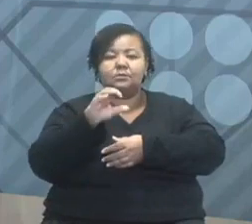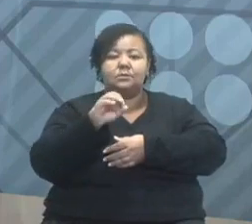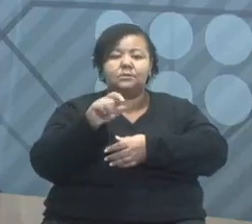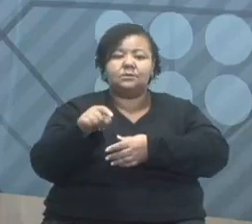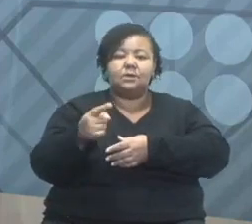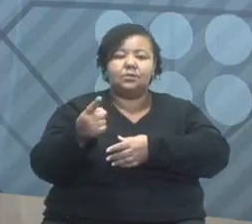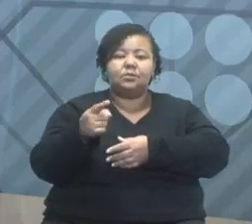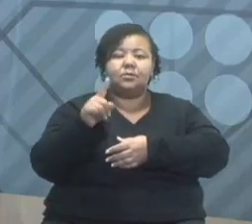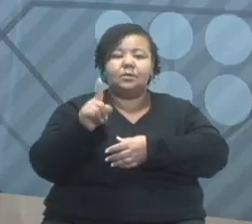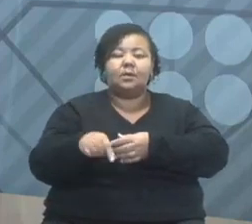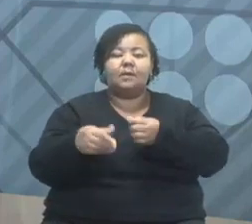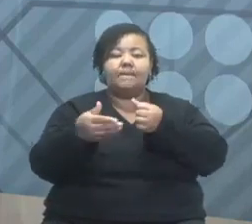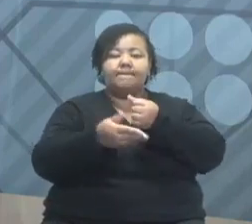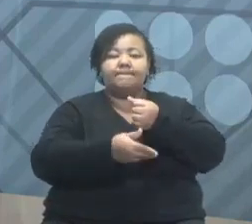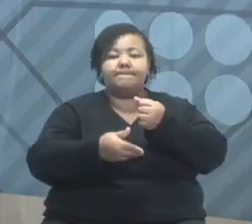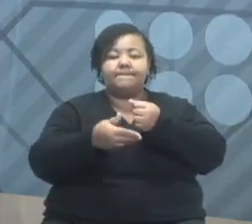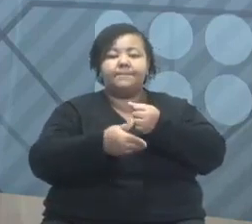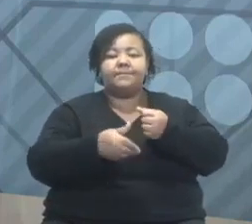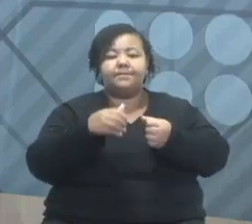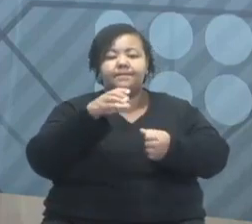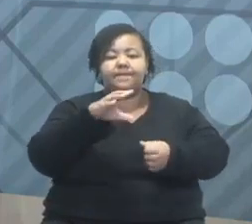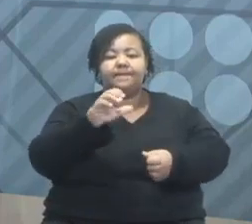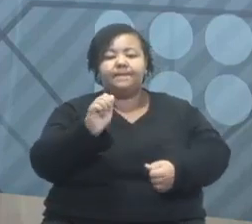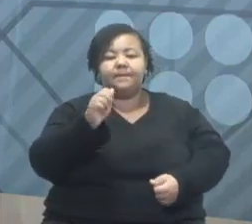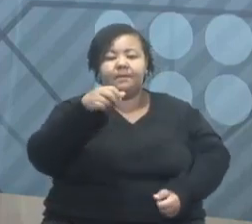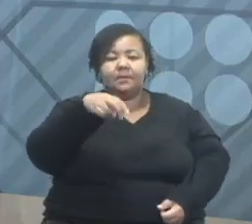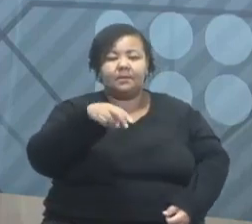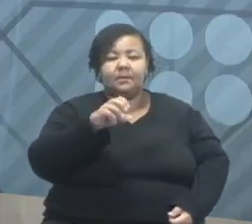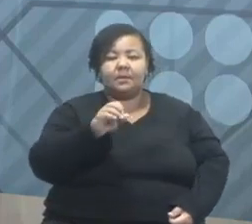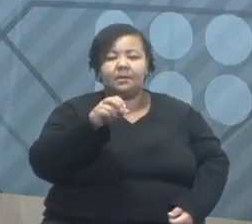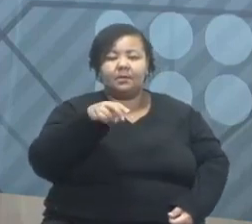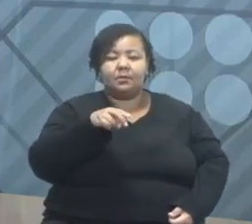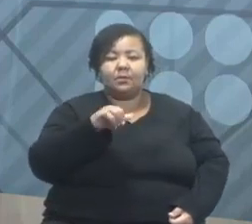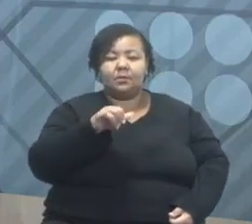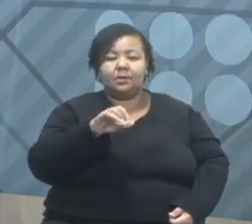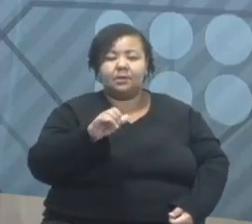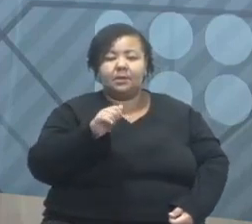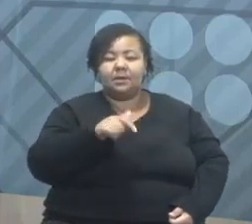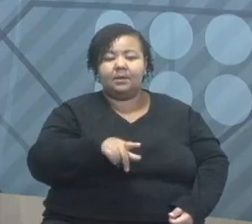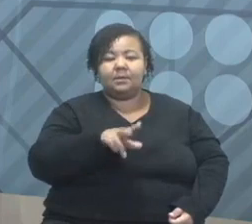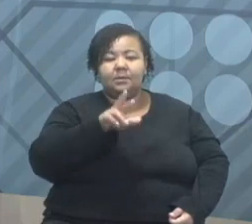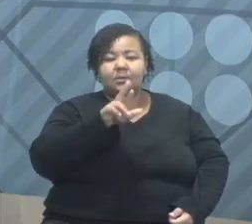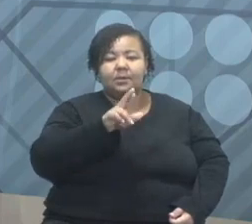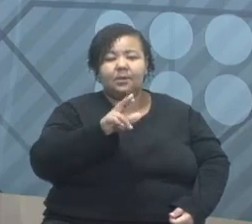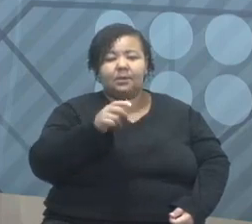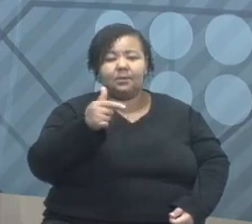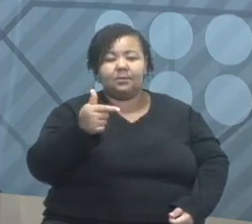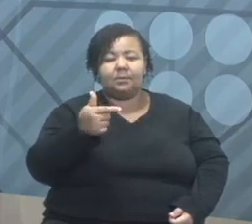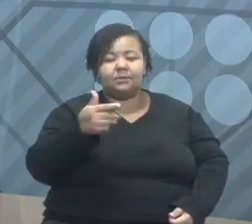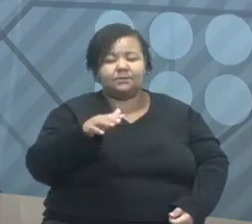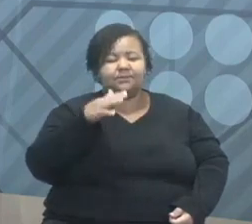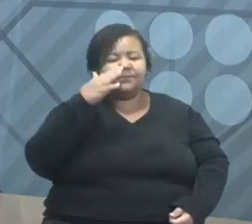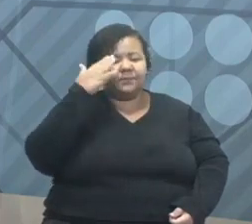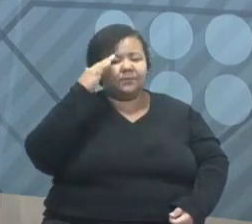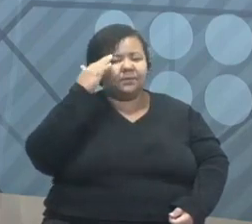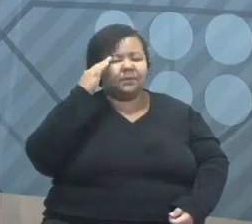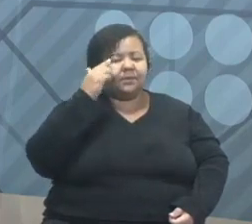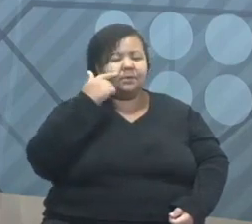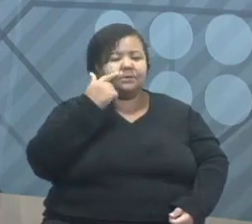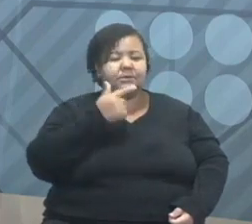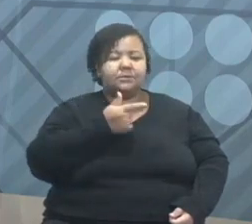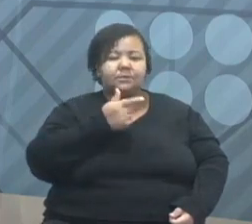base canônica. Nós não estamos trabalhando no R2, então ele é uma base canônica do R2. Nós vamos entender o que significa esse conceito de